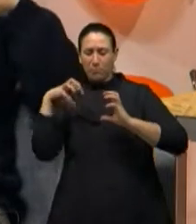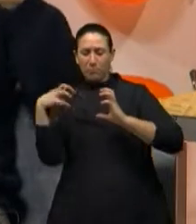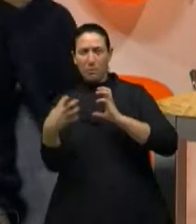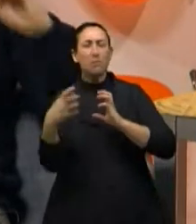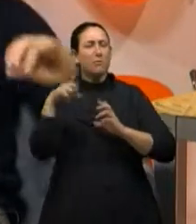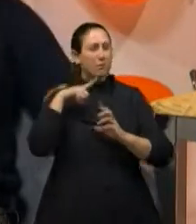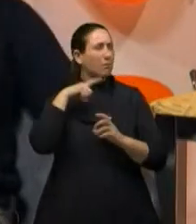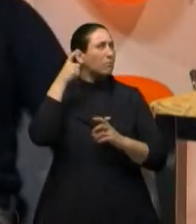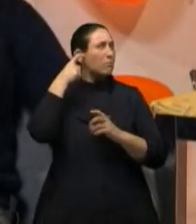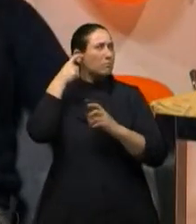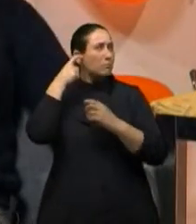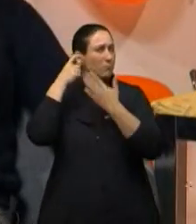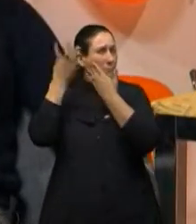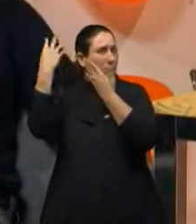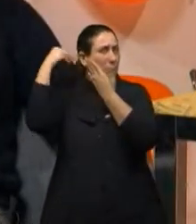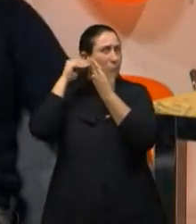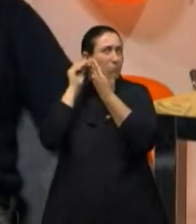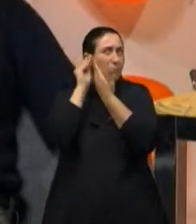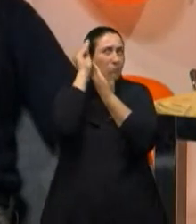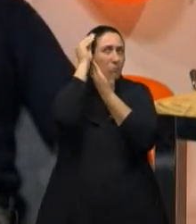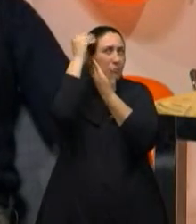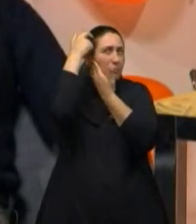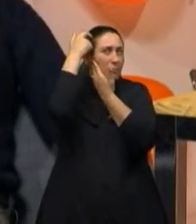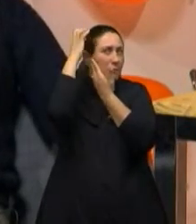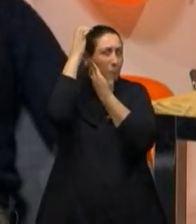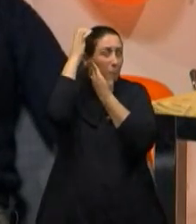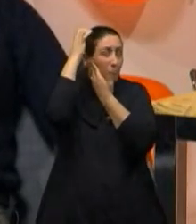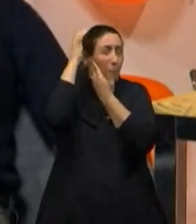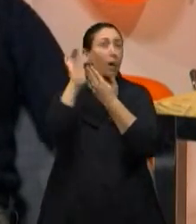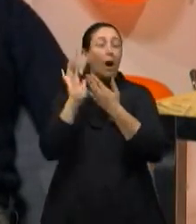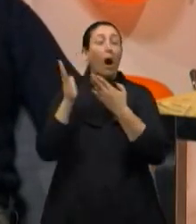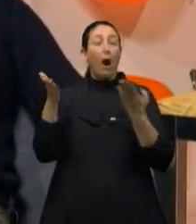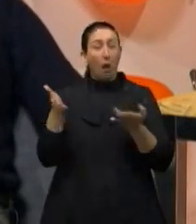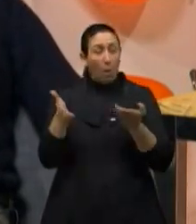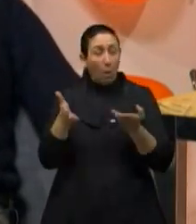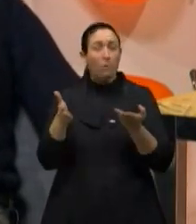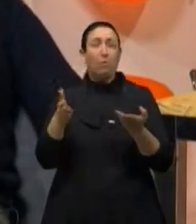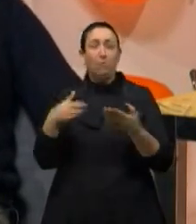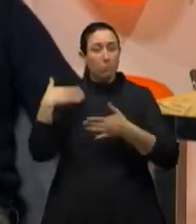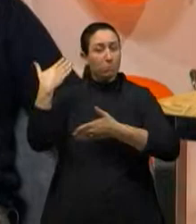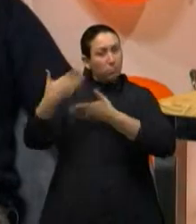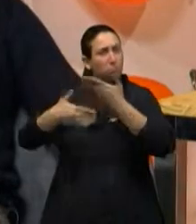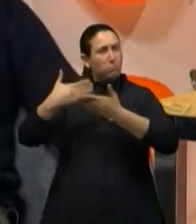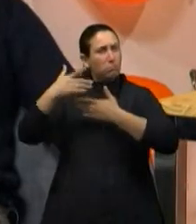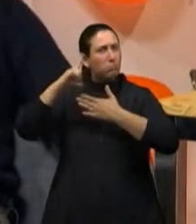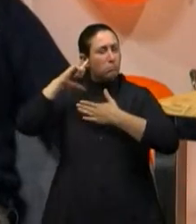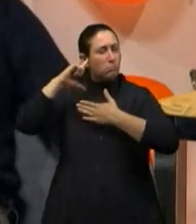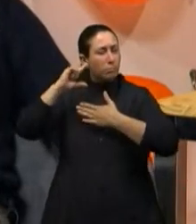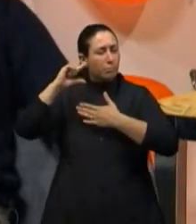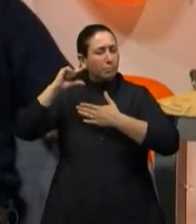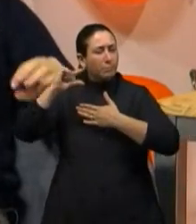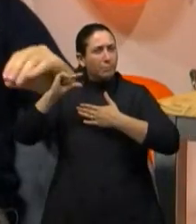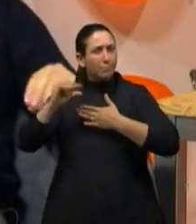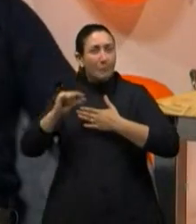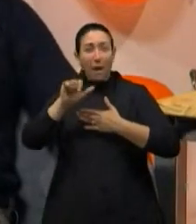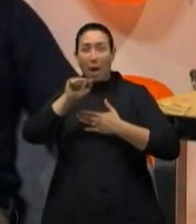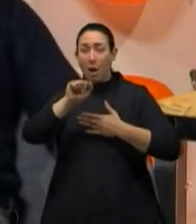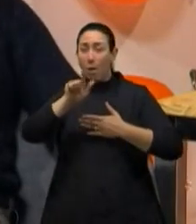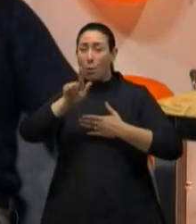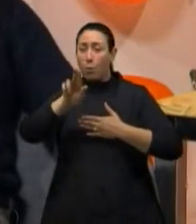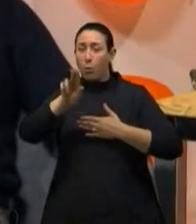desses sons lá no cérebro Uhum E à medida que a gente vai perdendo a audição aqueles Agudos vão